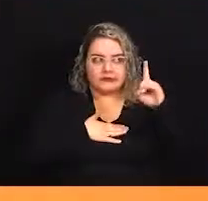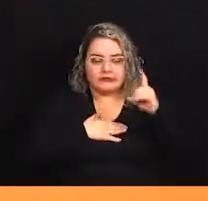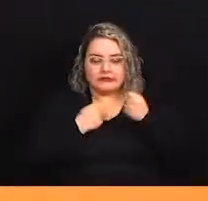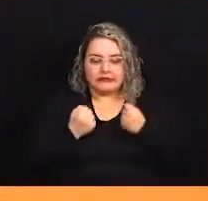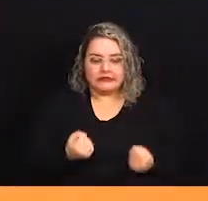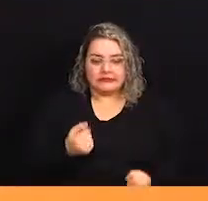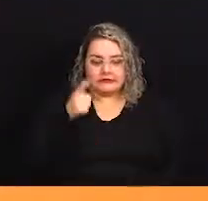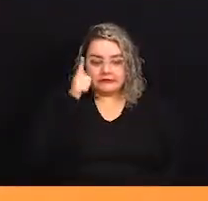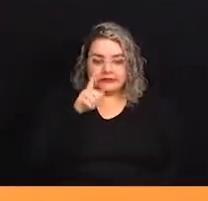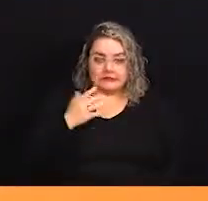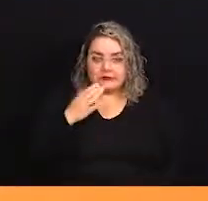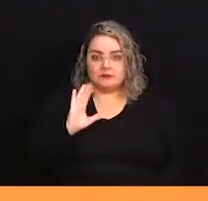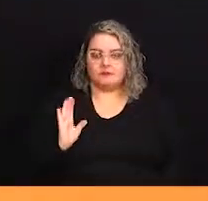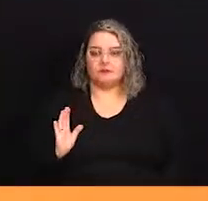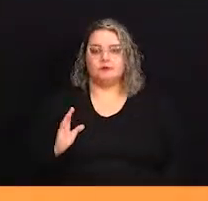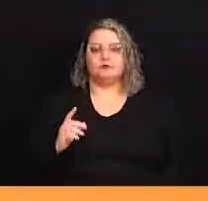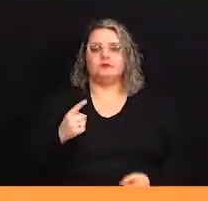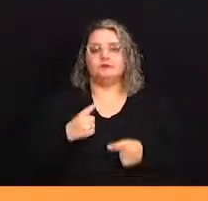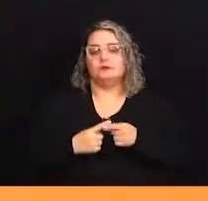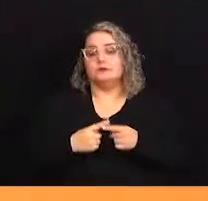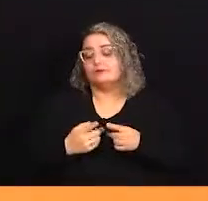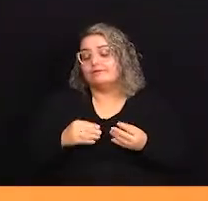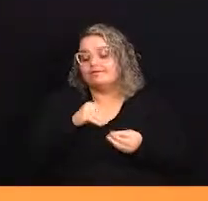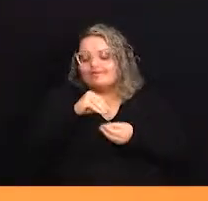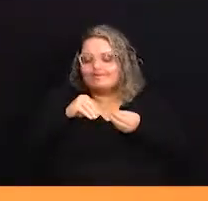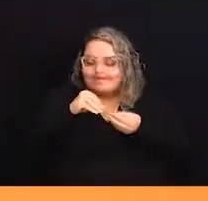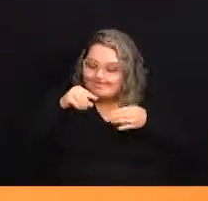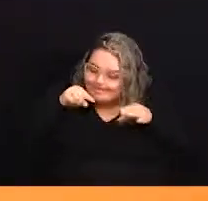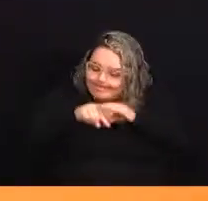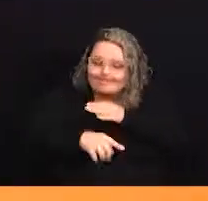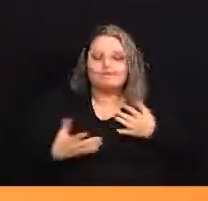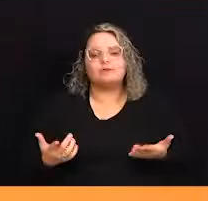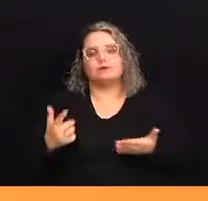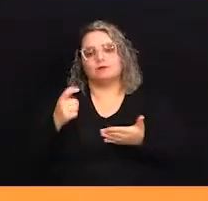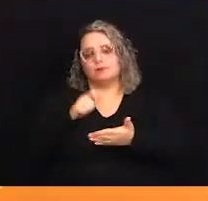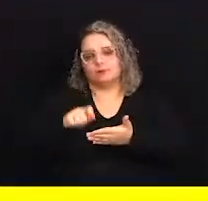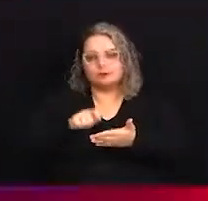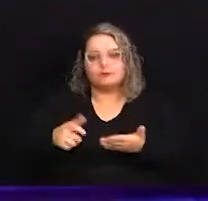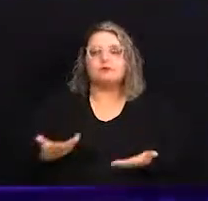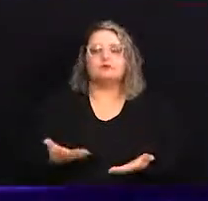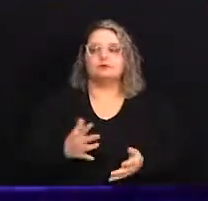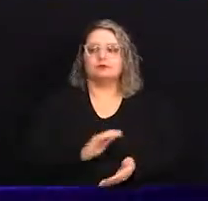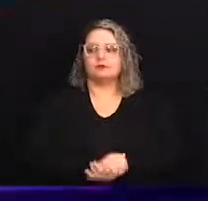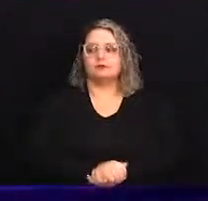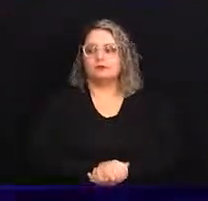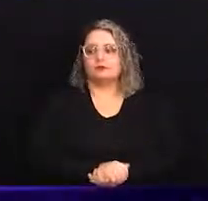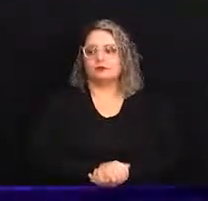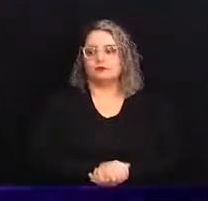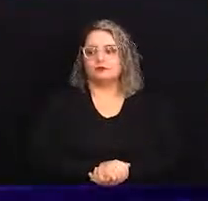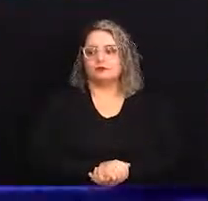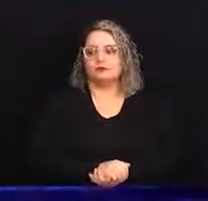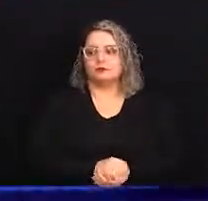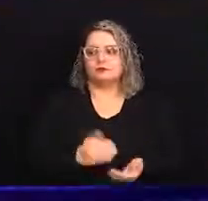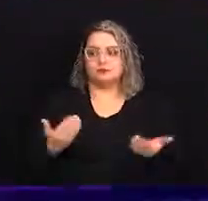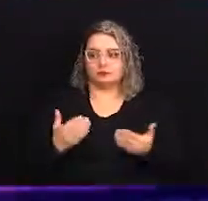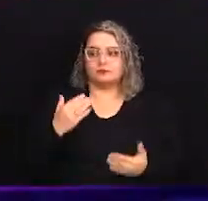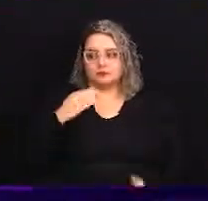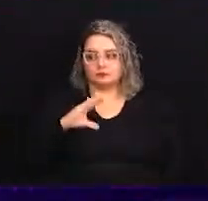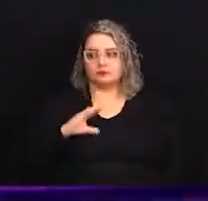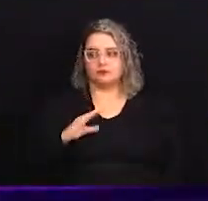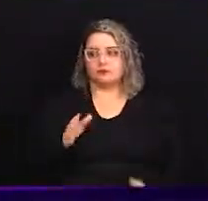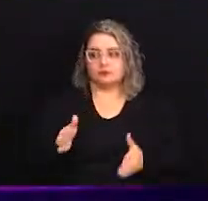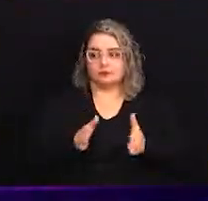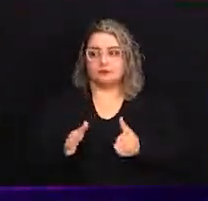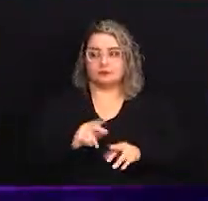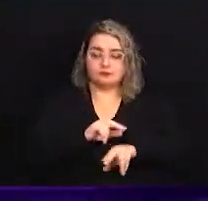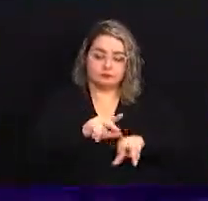acho que eu não vou conseguir, sabe, assim? Porque a gente se envolve muito, né? Quando a gente está escrevendo. Eu mesma escrevi, agora, eu lancei o livro há pouquíssimo